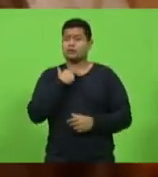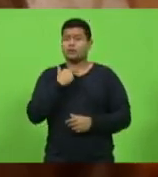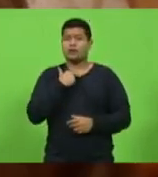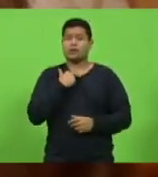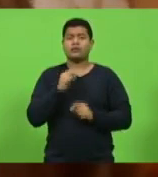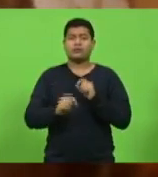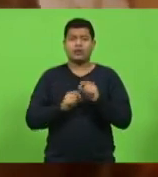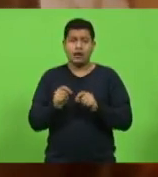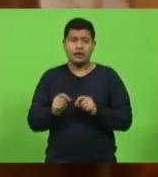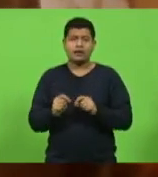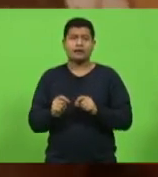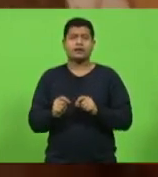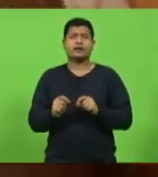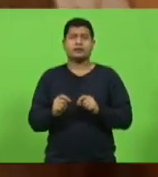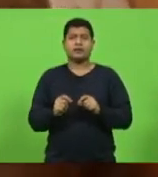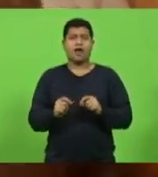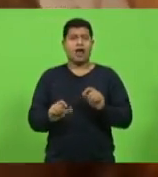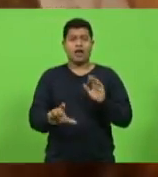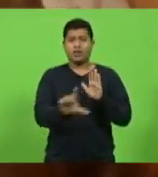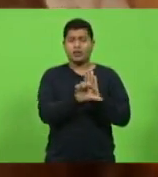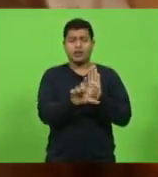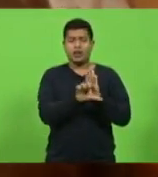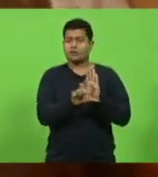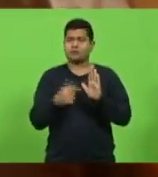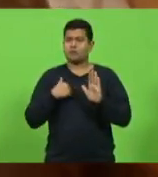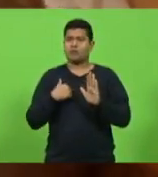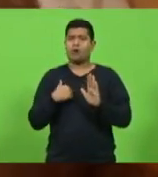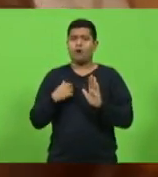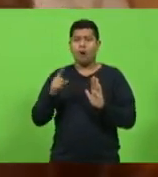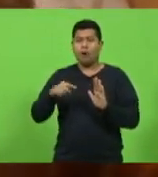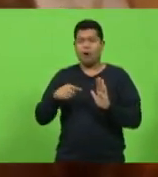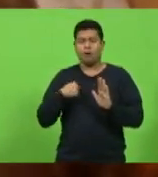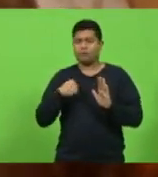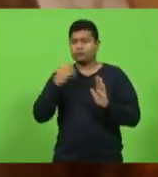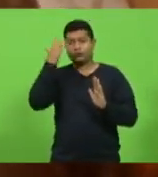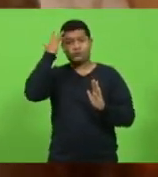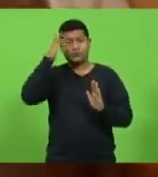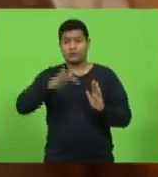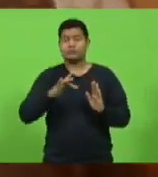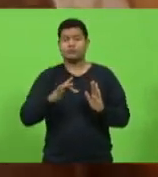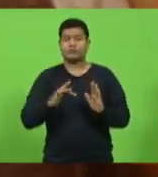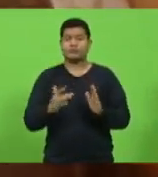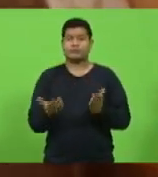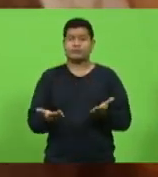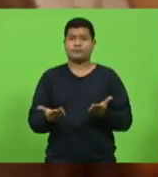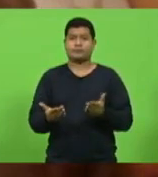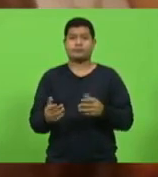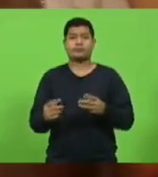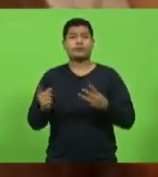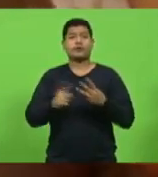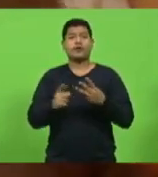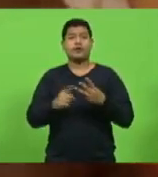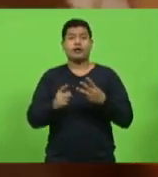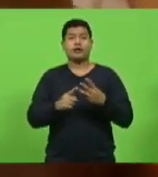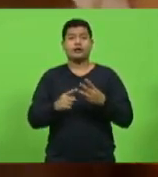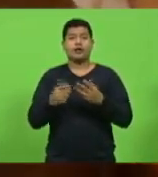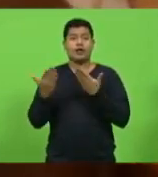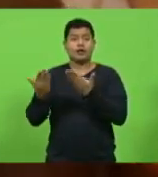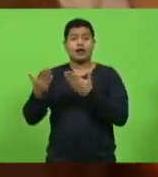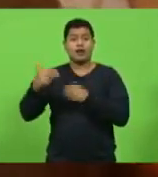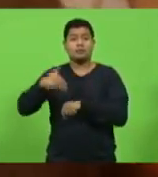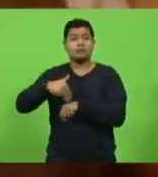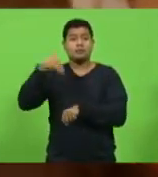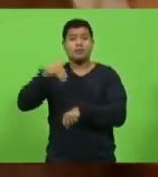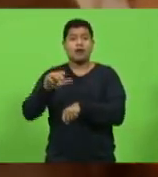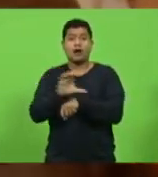correta por desconhecimento de lei. Terceiro, porque ele é formado em direito, mestre em direito constitucional, professor